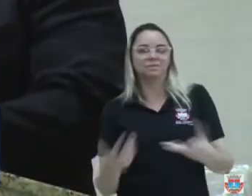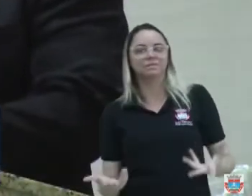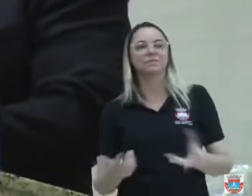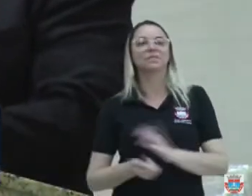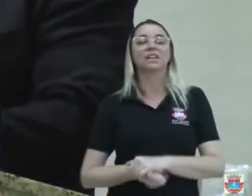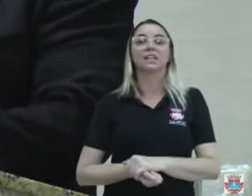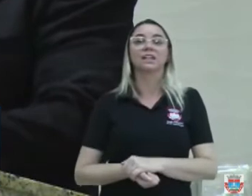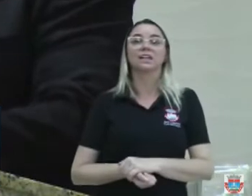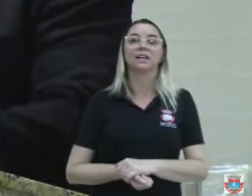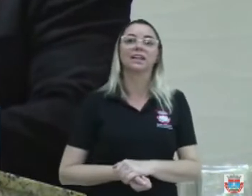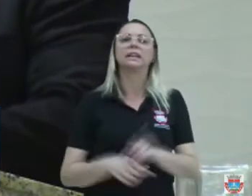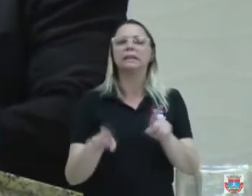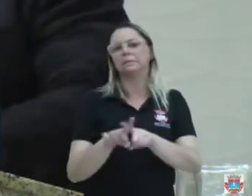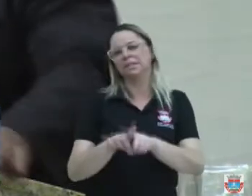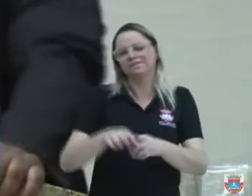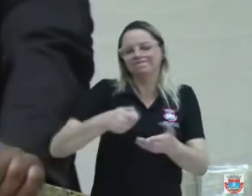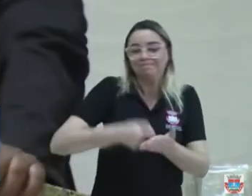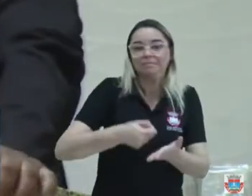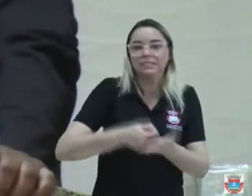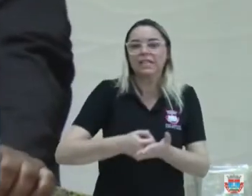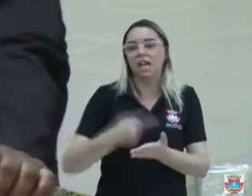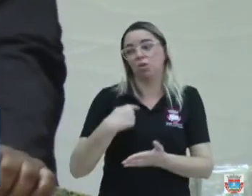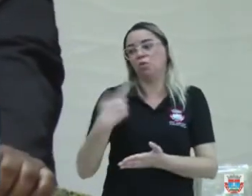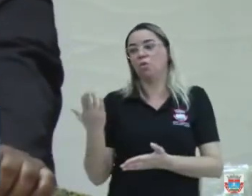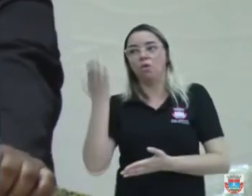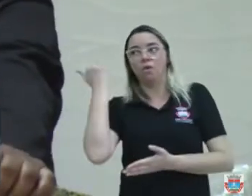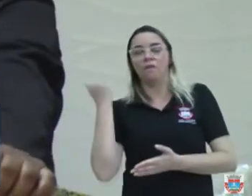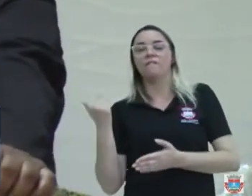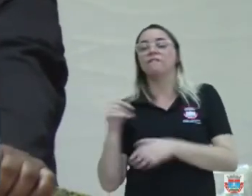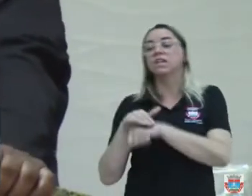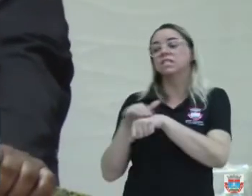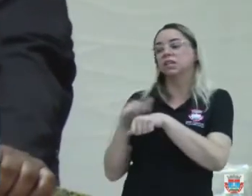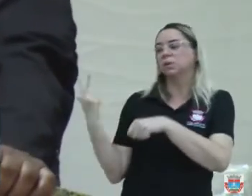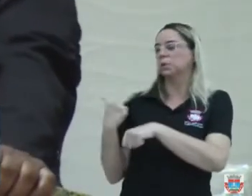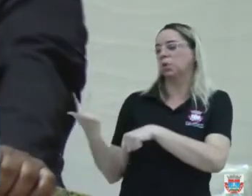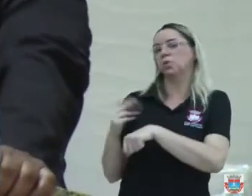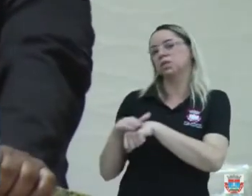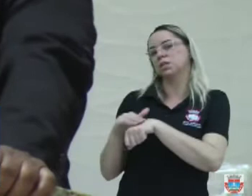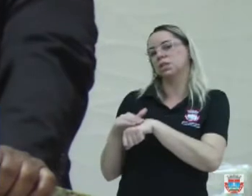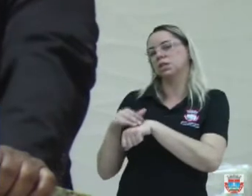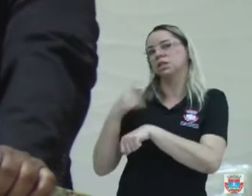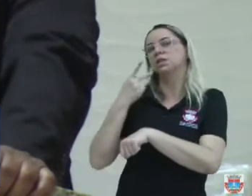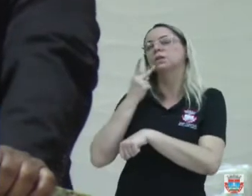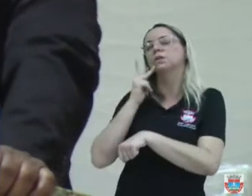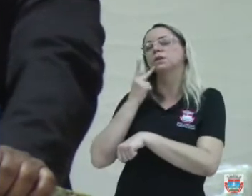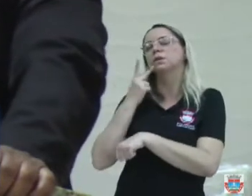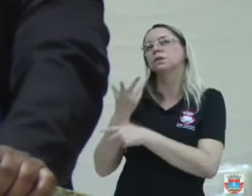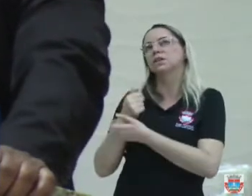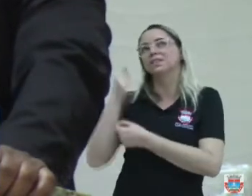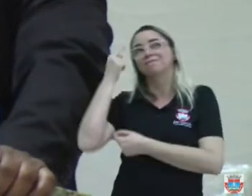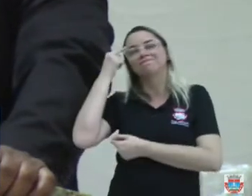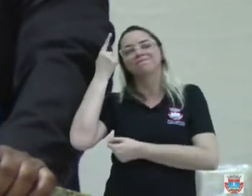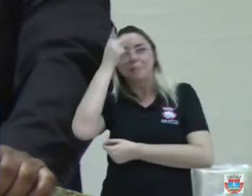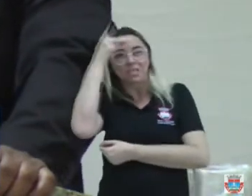até conversando aí com o Padre Fera, de cirurgias, pessoal precisando de cirurgias. E a gente fica